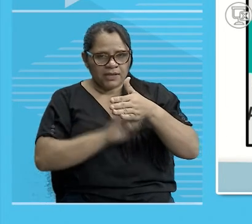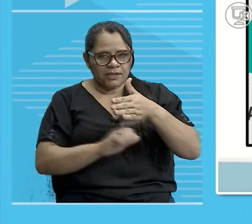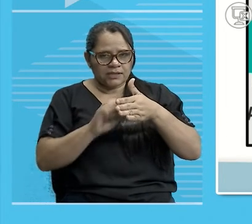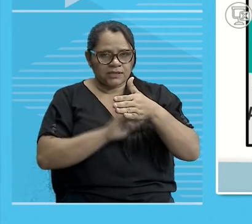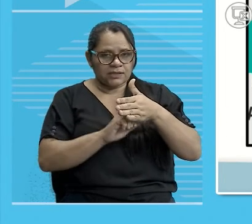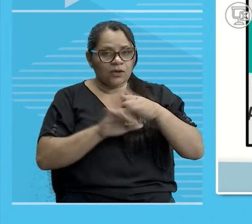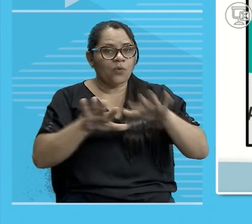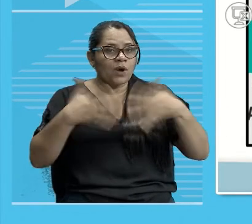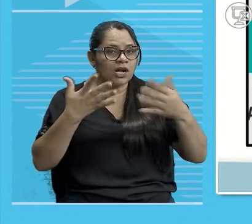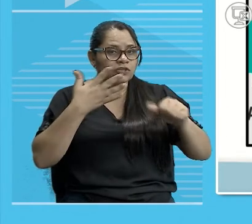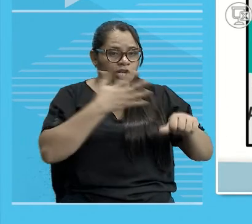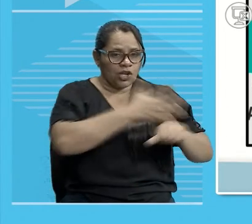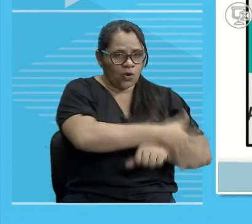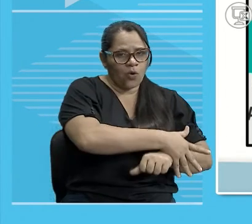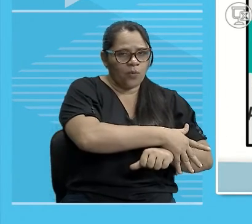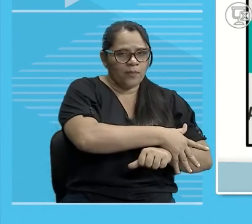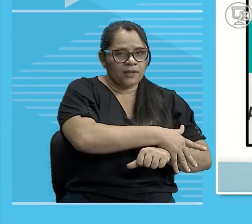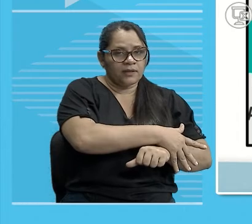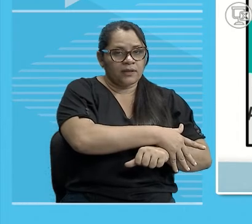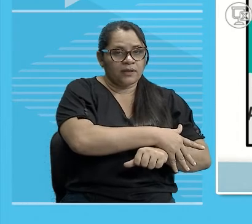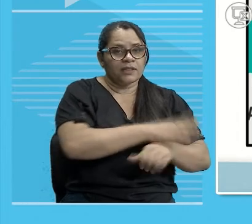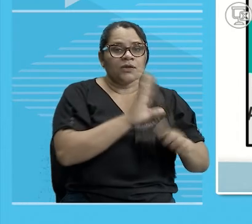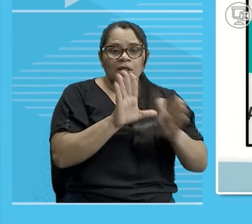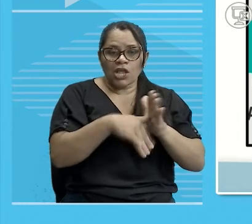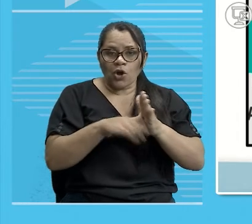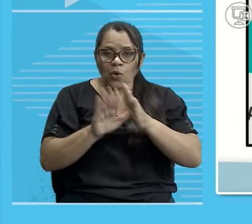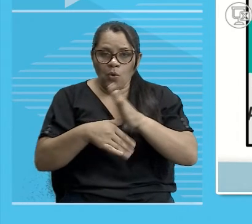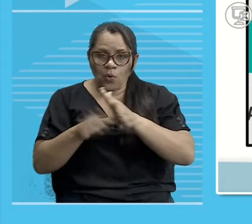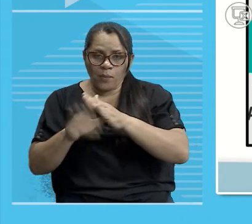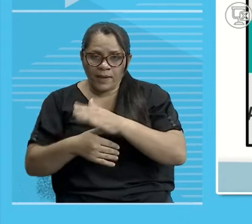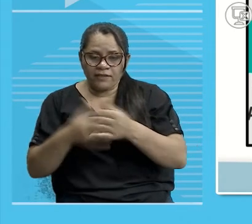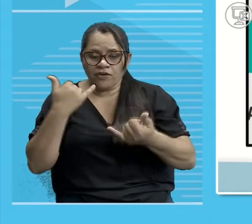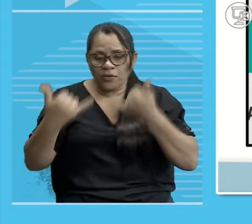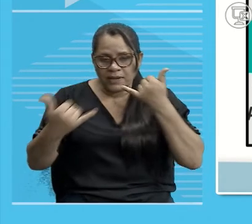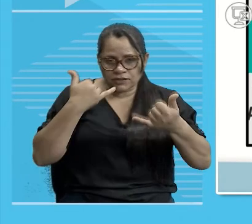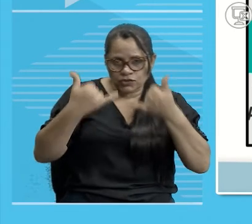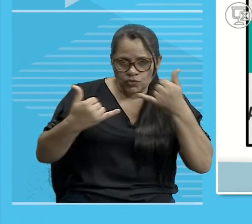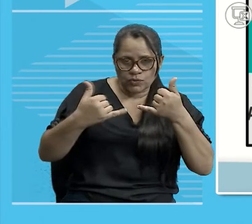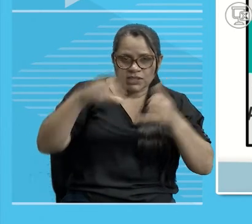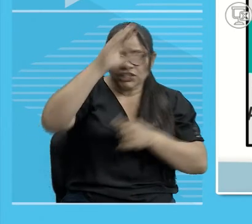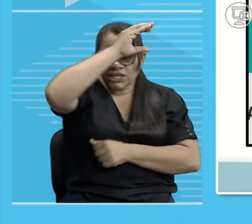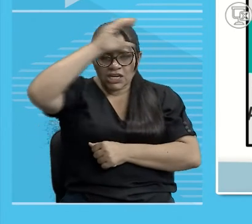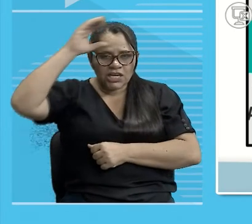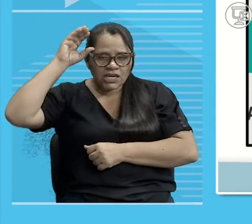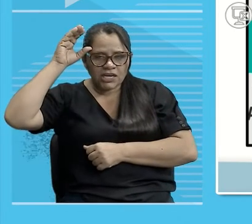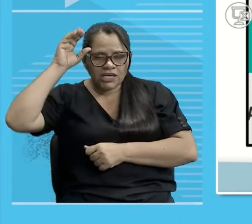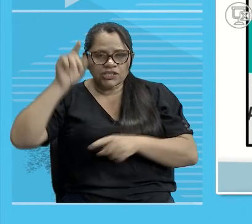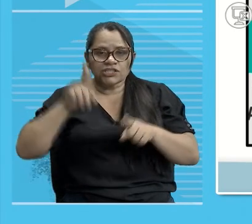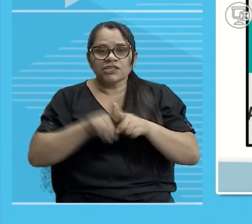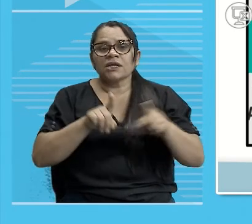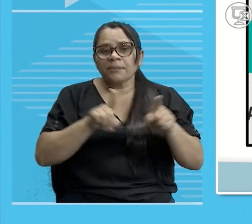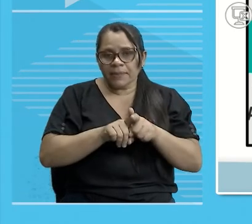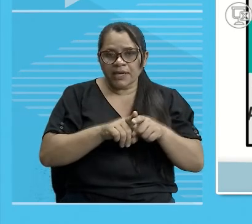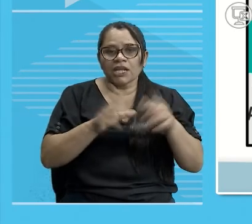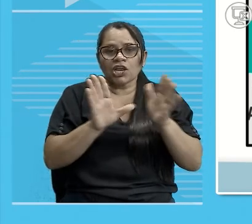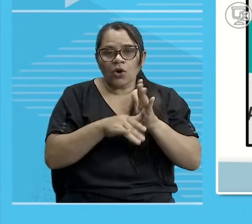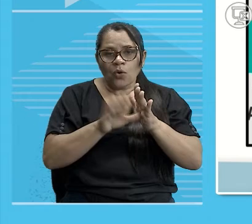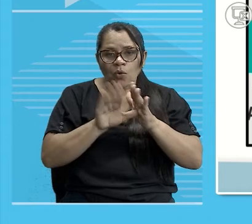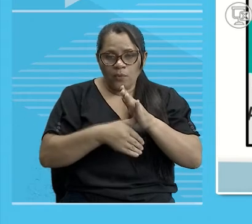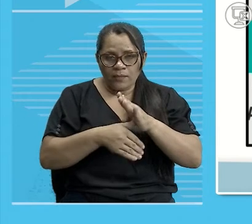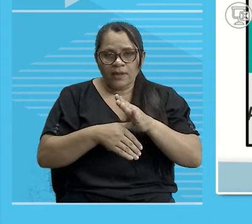da empresa ele rouba dados de clientes ele rouba dados informações de fornecedores